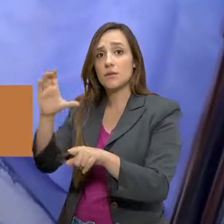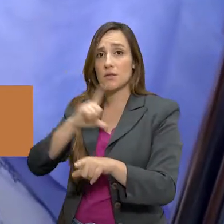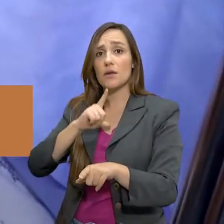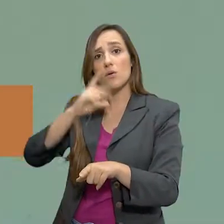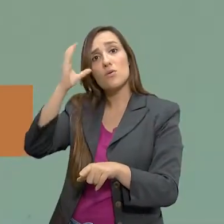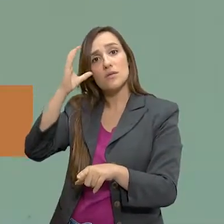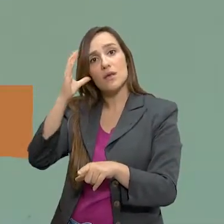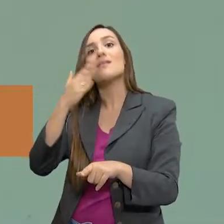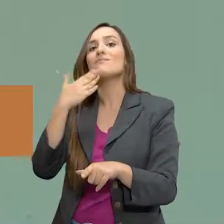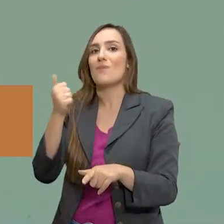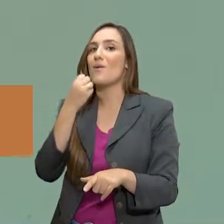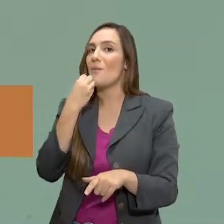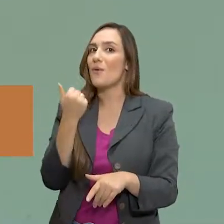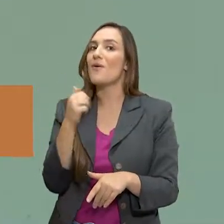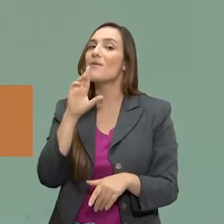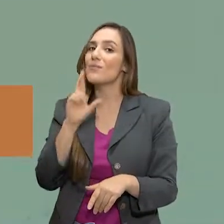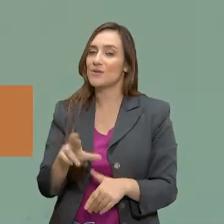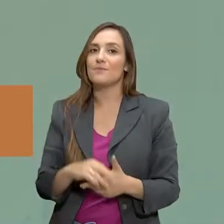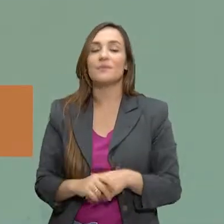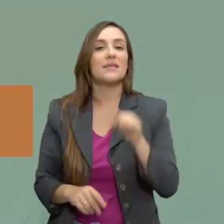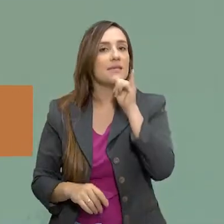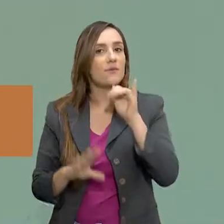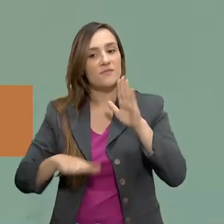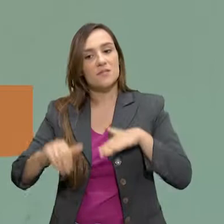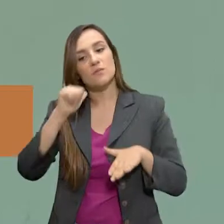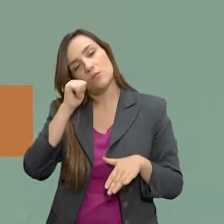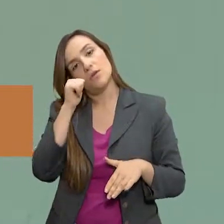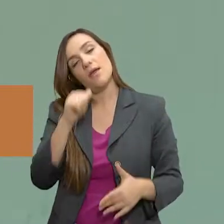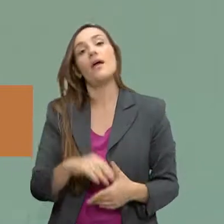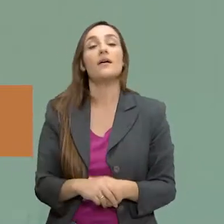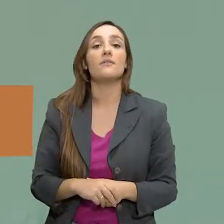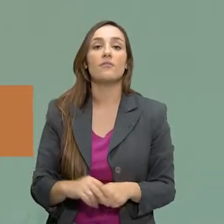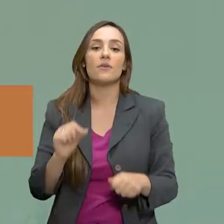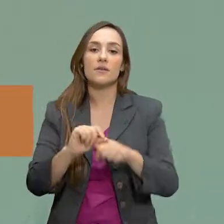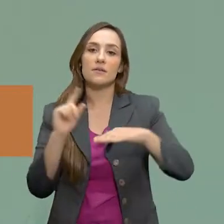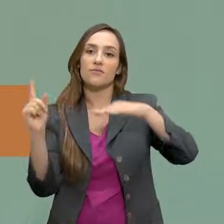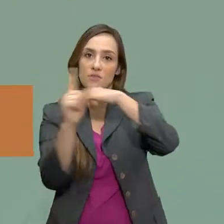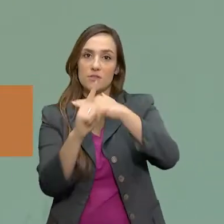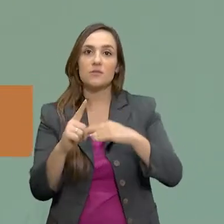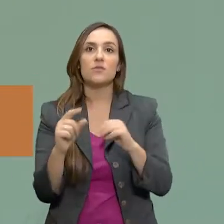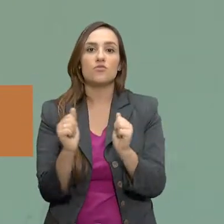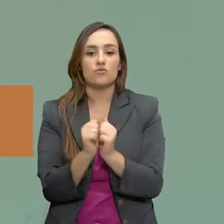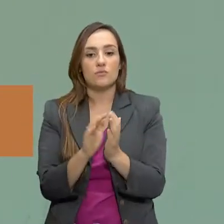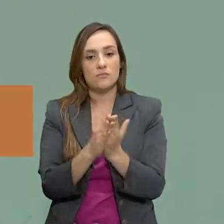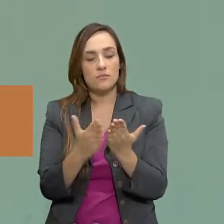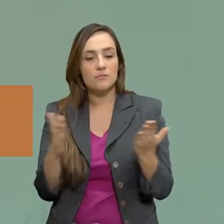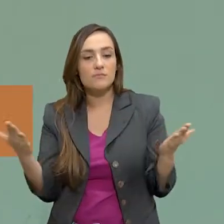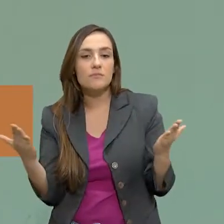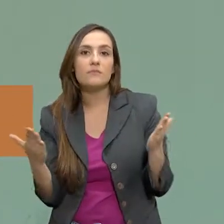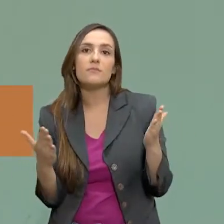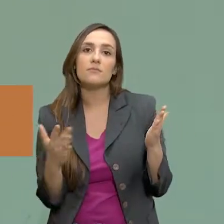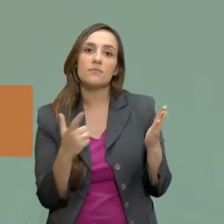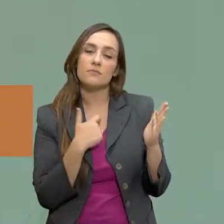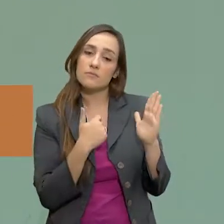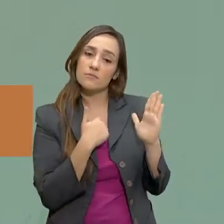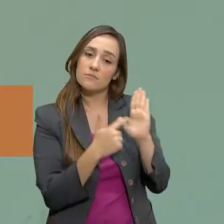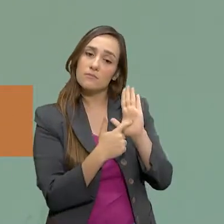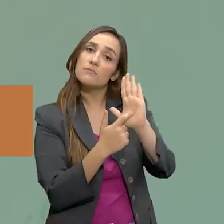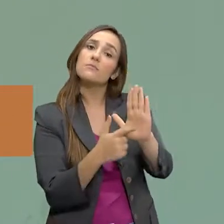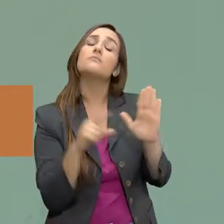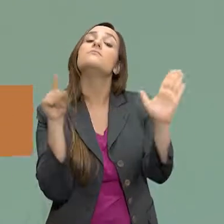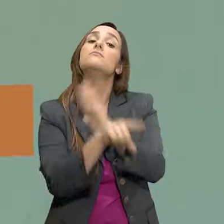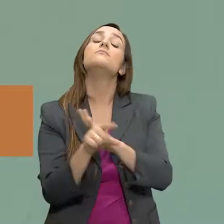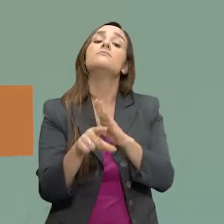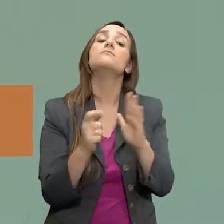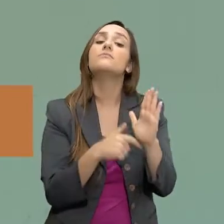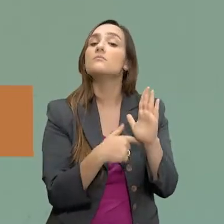seus direitos. Isso tem dado um bom resultado. As mulheres nos contam, por exemplo, que elas vão para as consultas com as nossas cartilhas, com os nossos